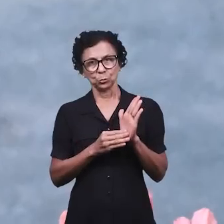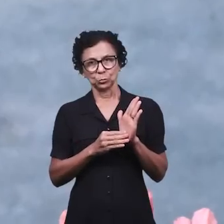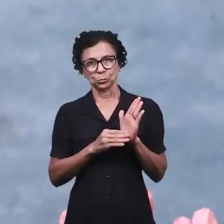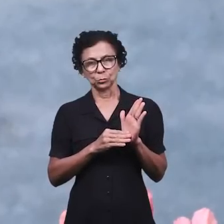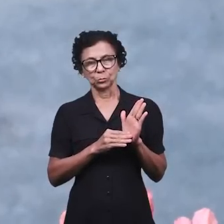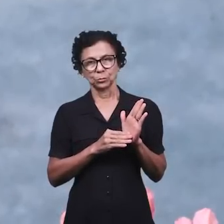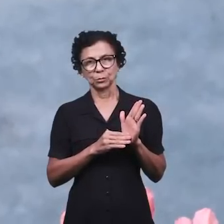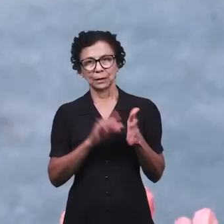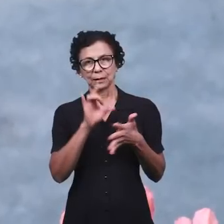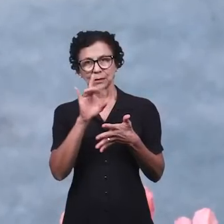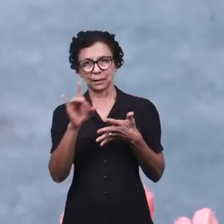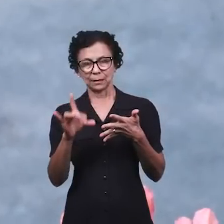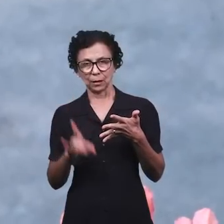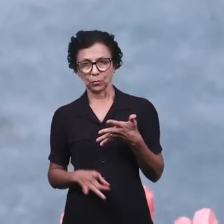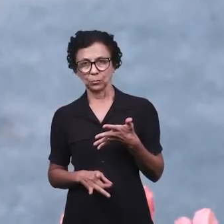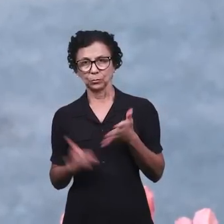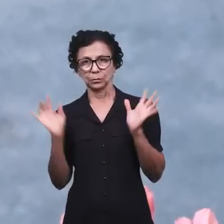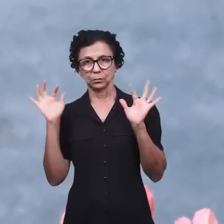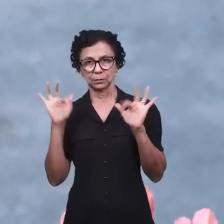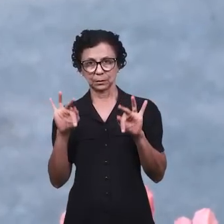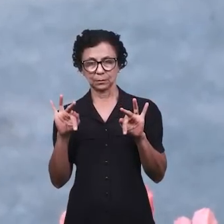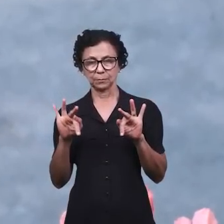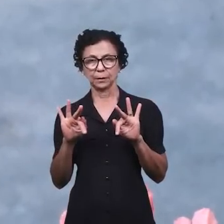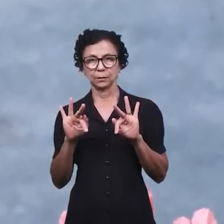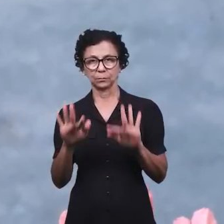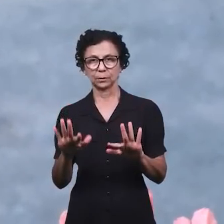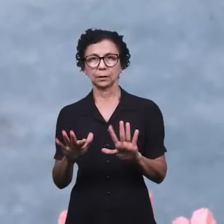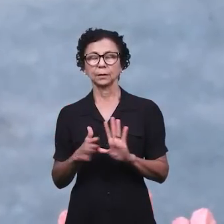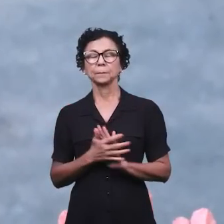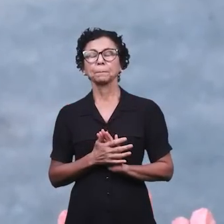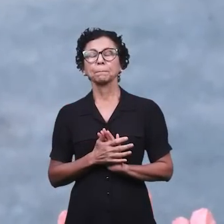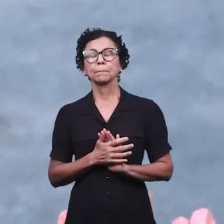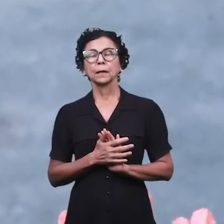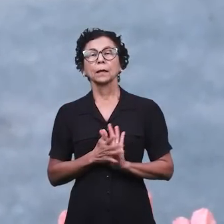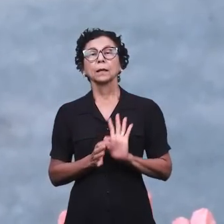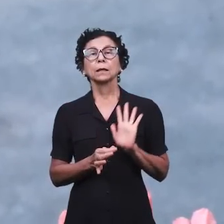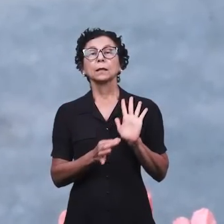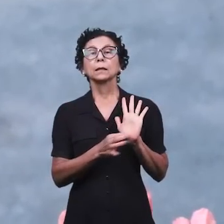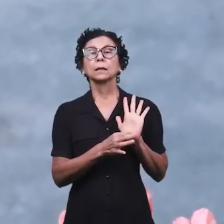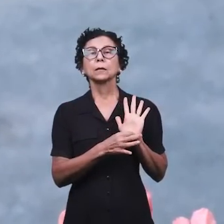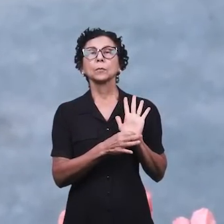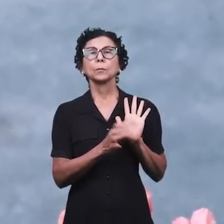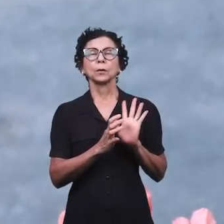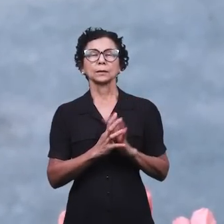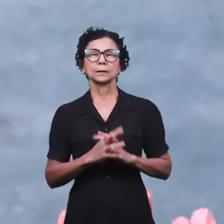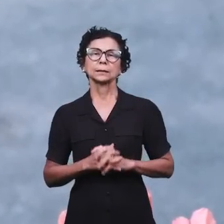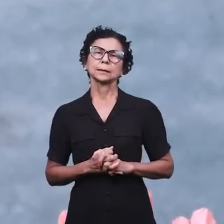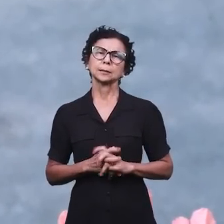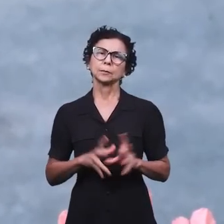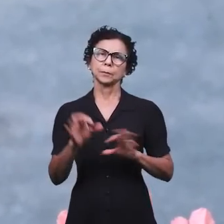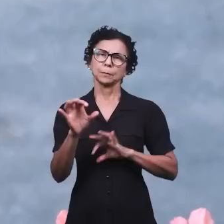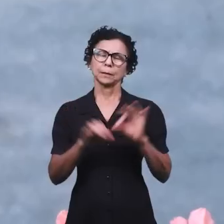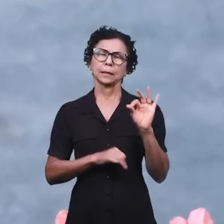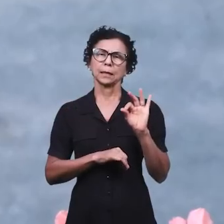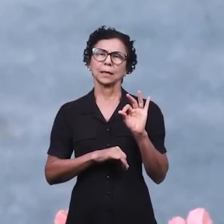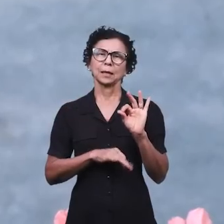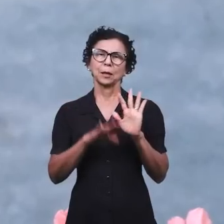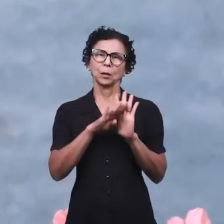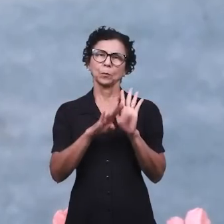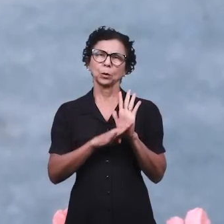e lembrando aqui que nós estamos com uma proposta que é a de fazer